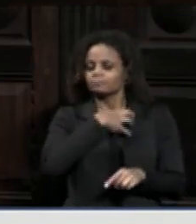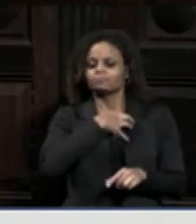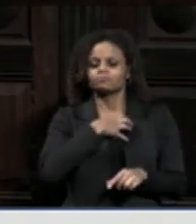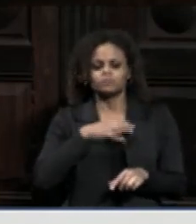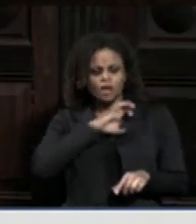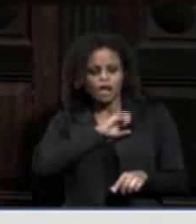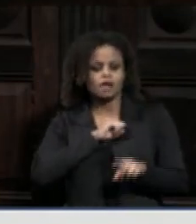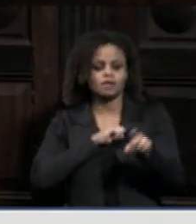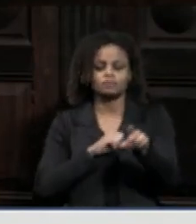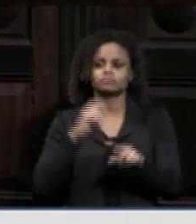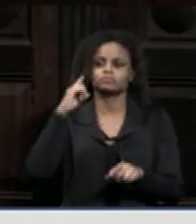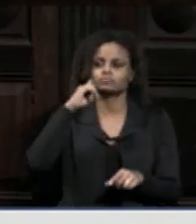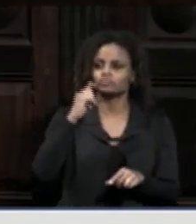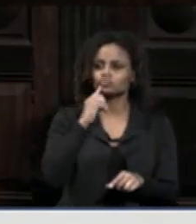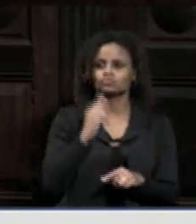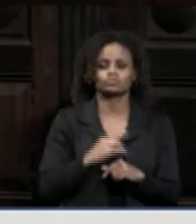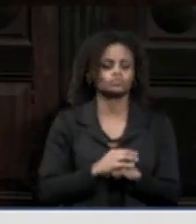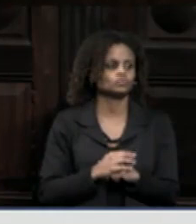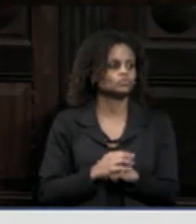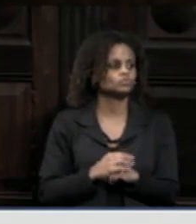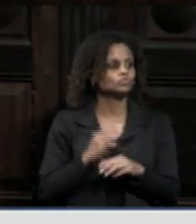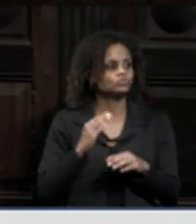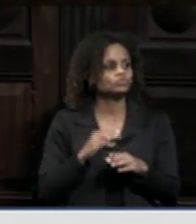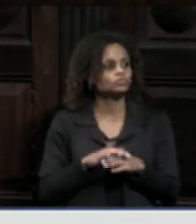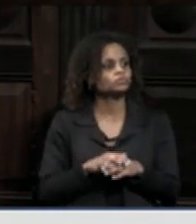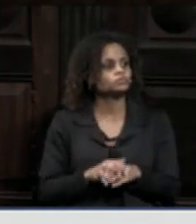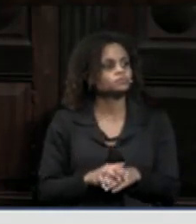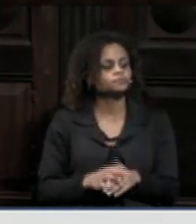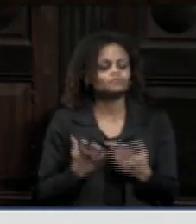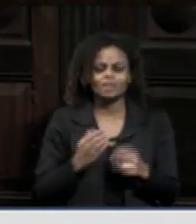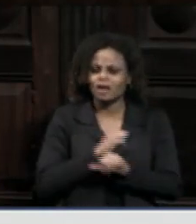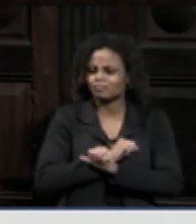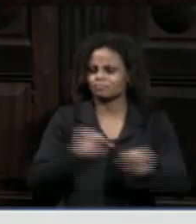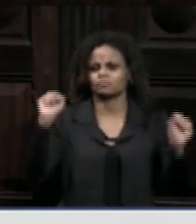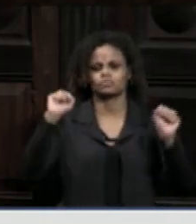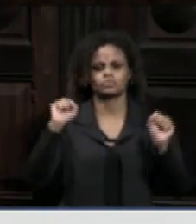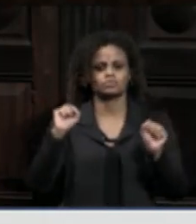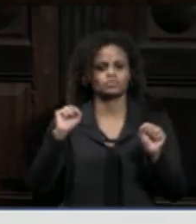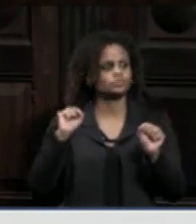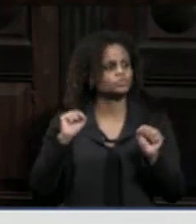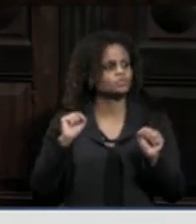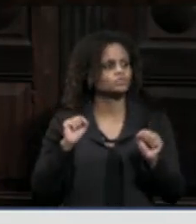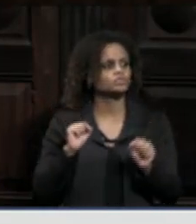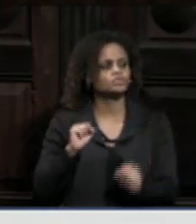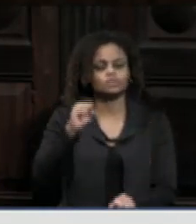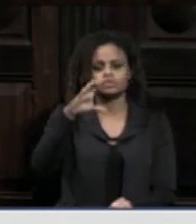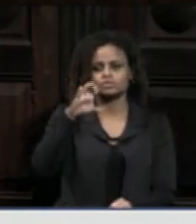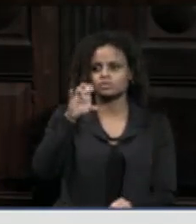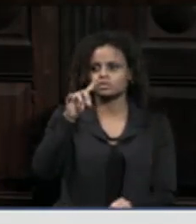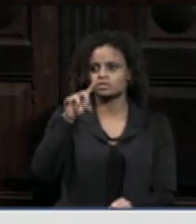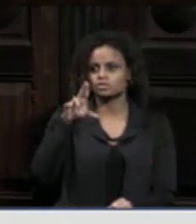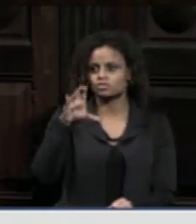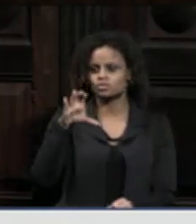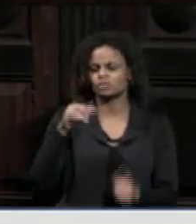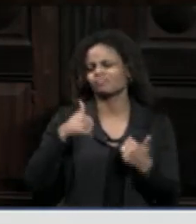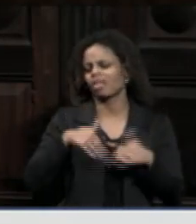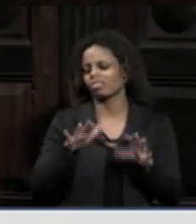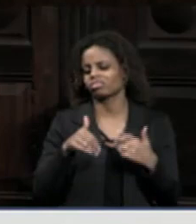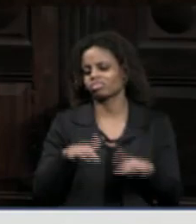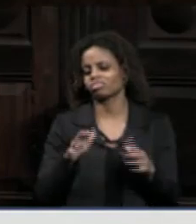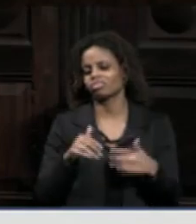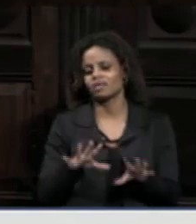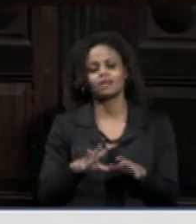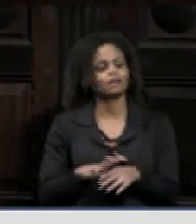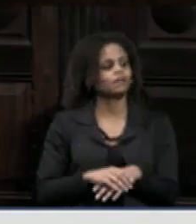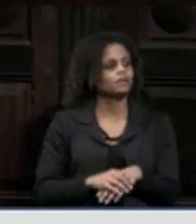a inclusão da pessoa surda, do aluno surdo. É inaceitável que a SEDUC deixe correr frouxo essa